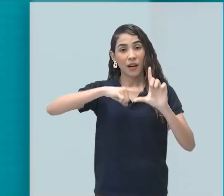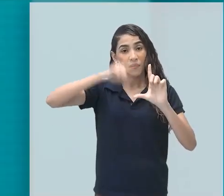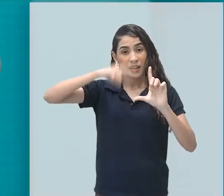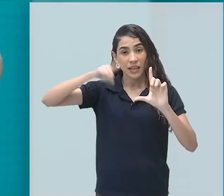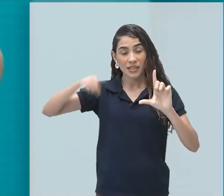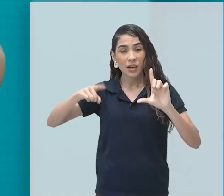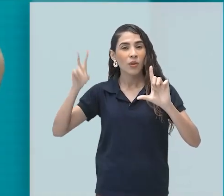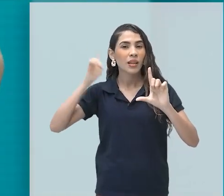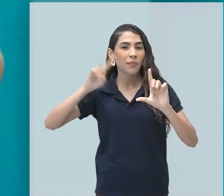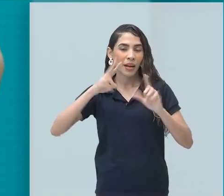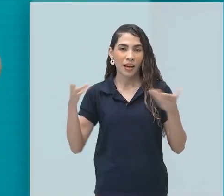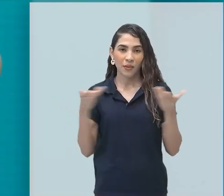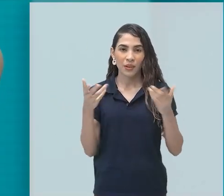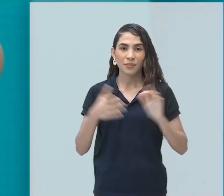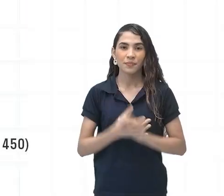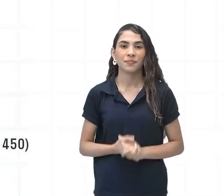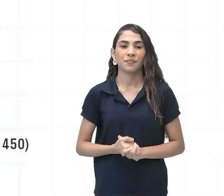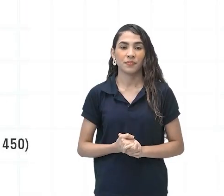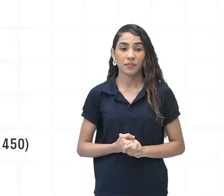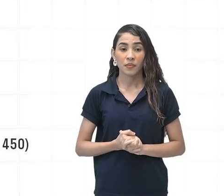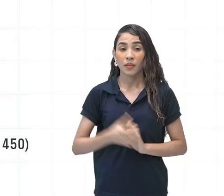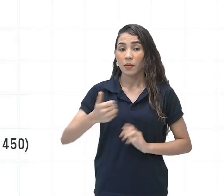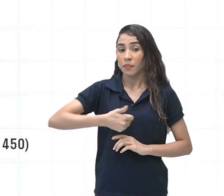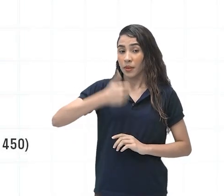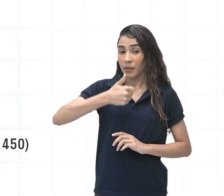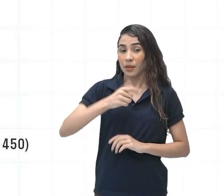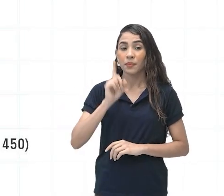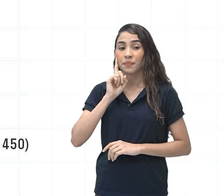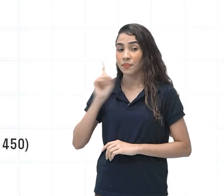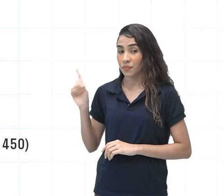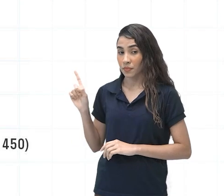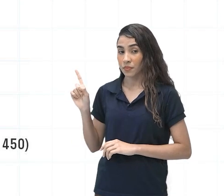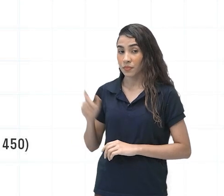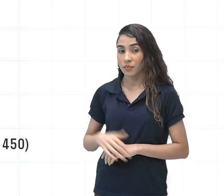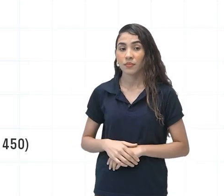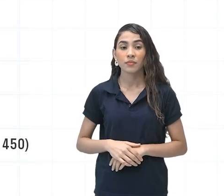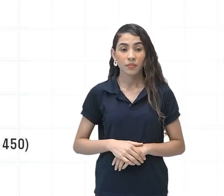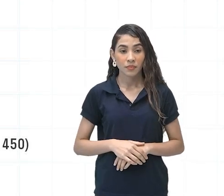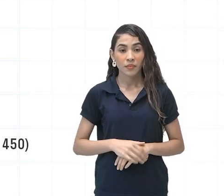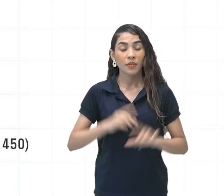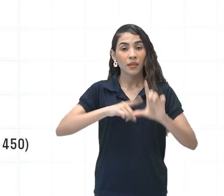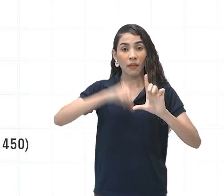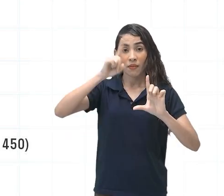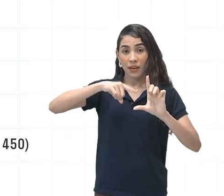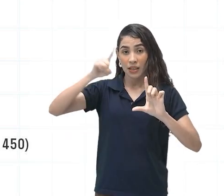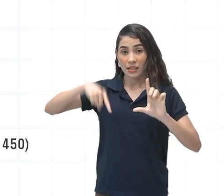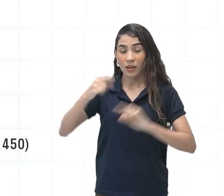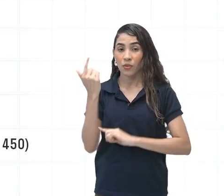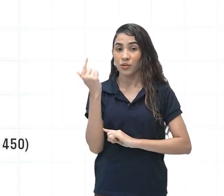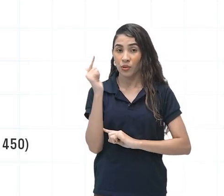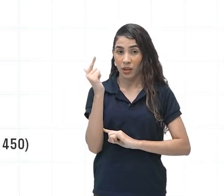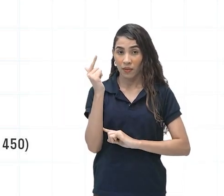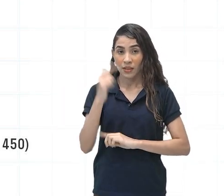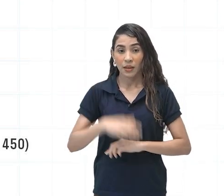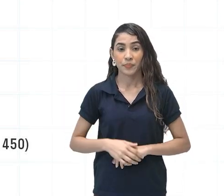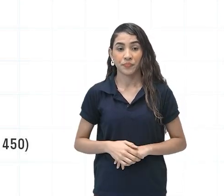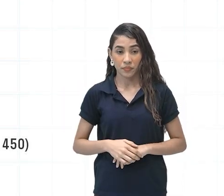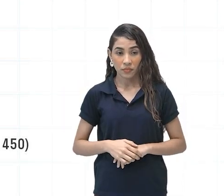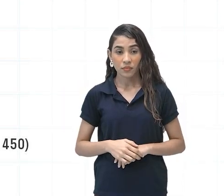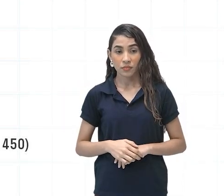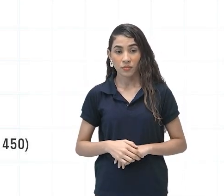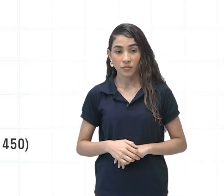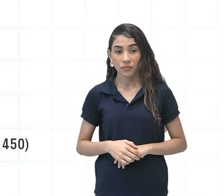que nós vamos recuperar a partir de agora. O primeiro tipo é justamente o tipo da variação geográfica,